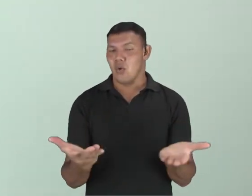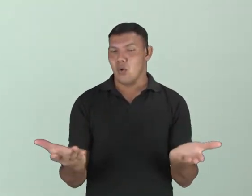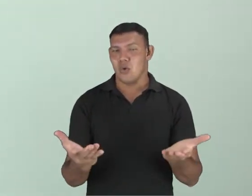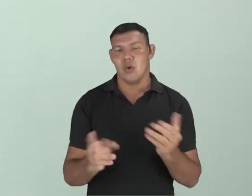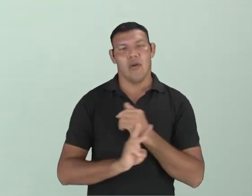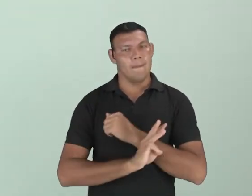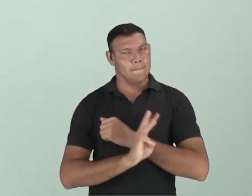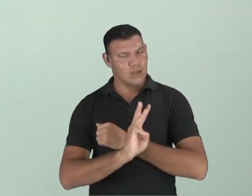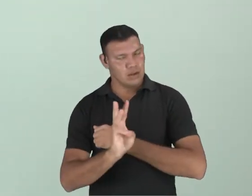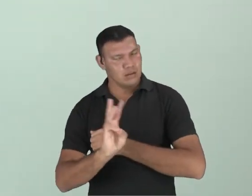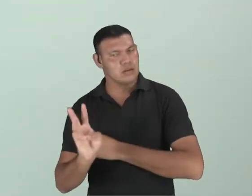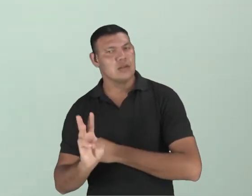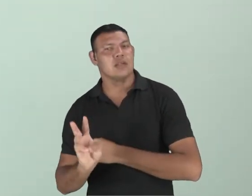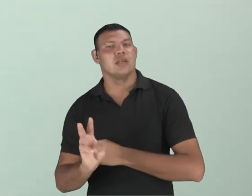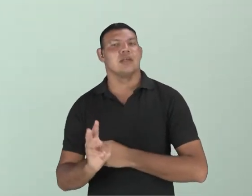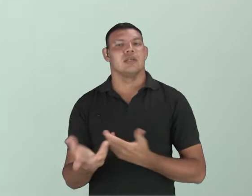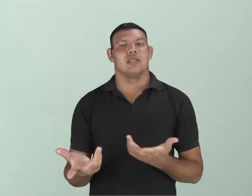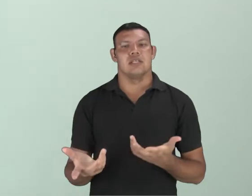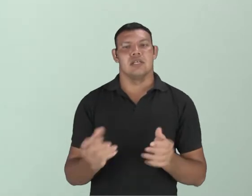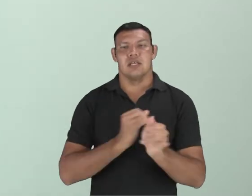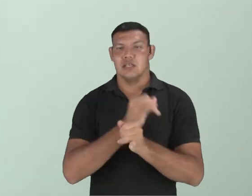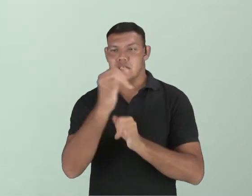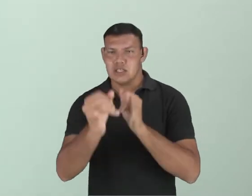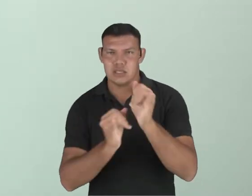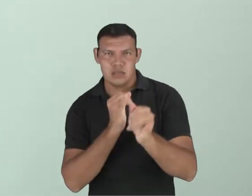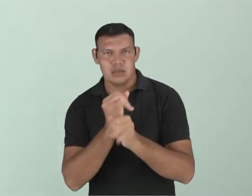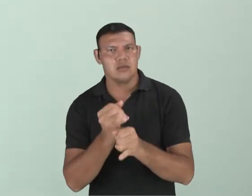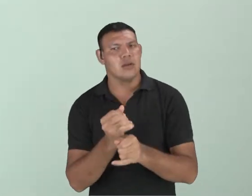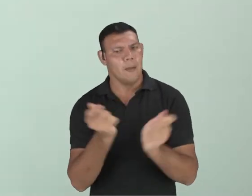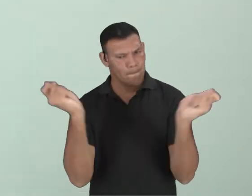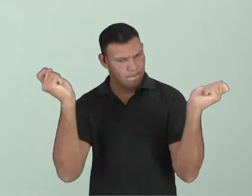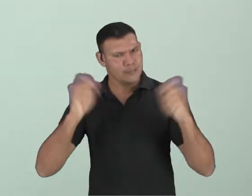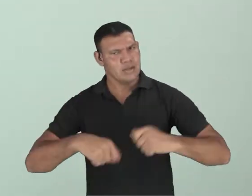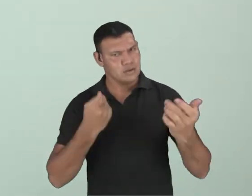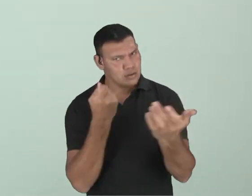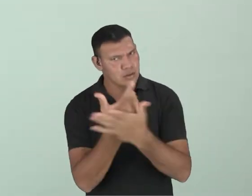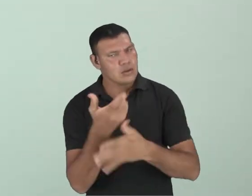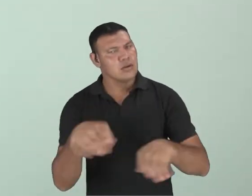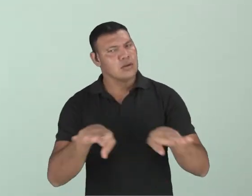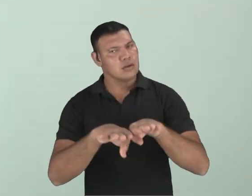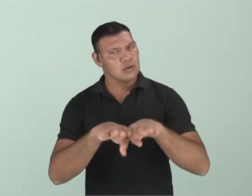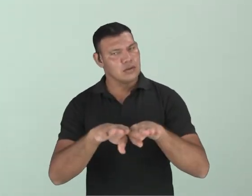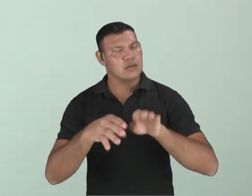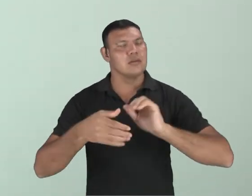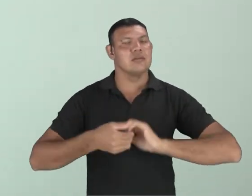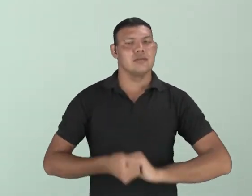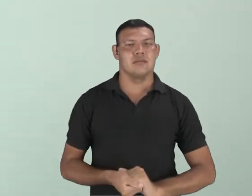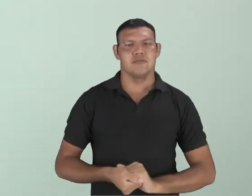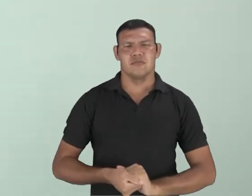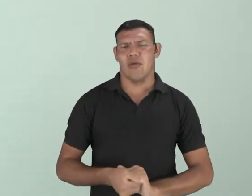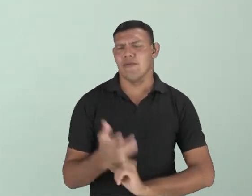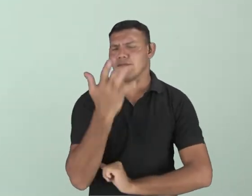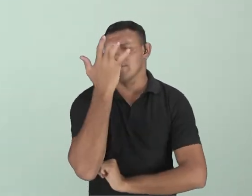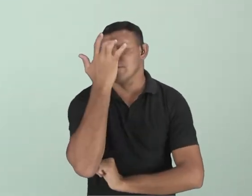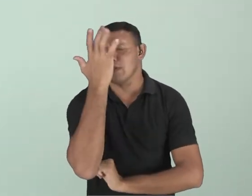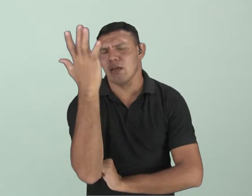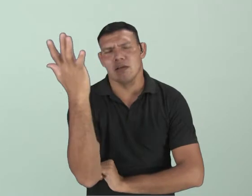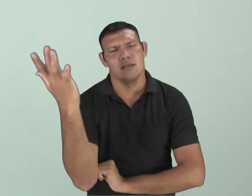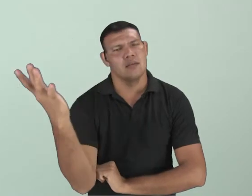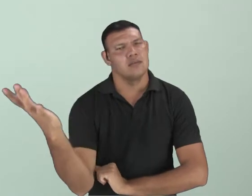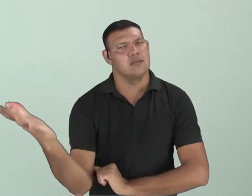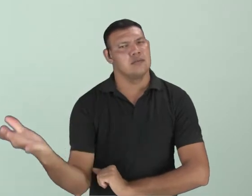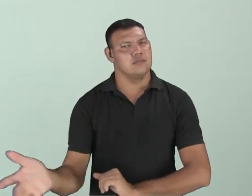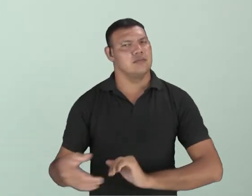sites, páginas, né, na internet. Então, tudo isso facilitou o nosso dia a dia. Nós não